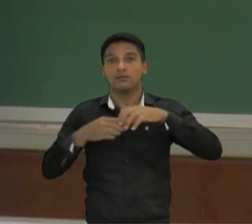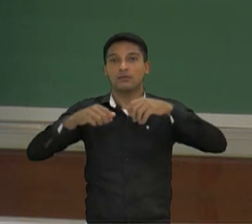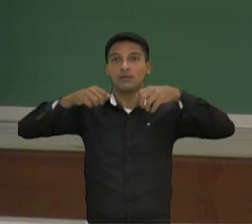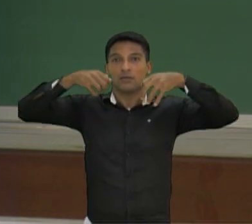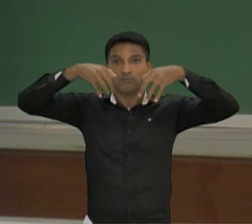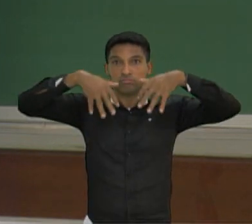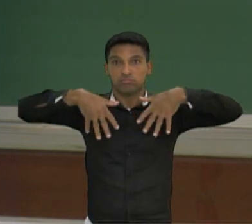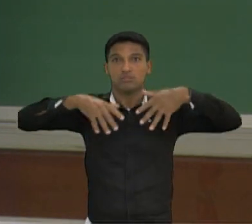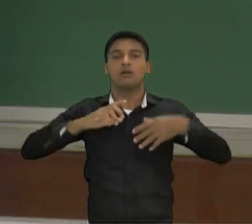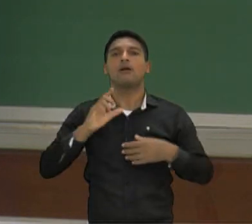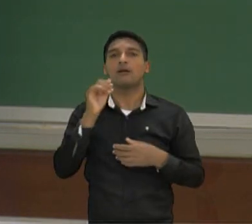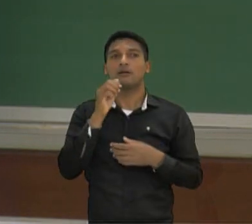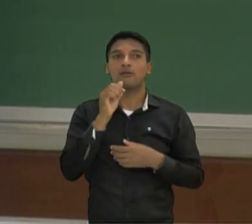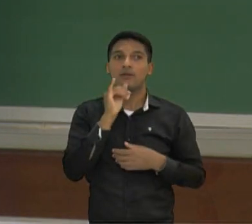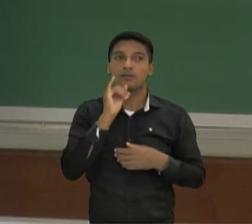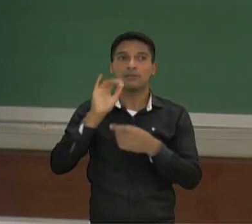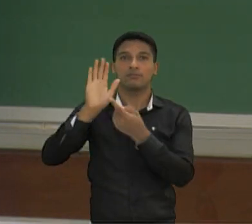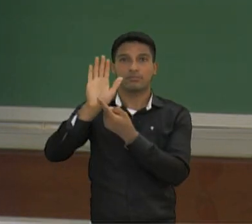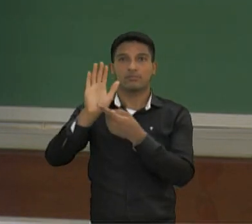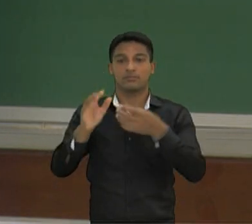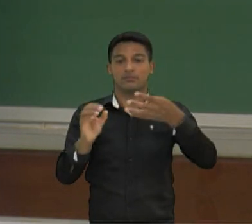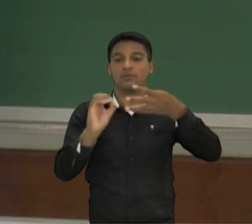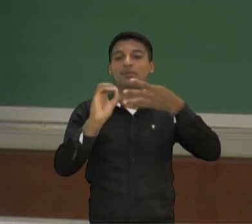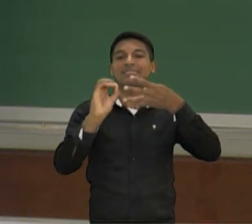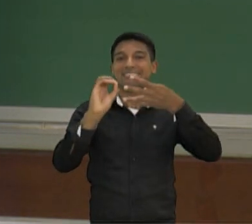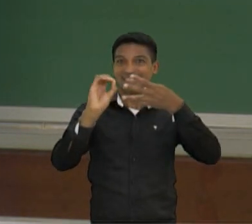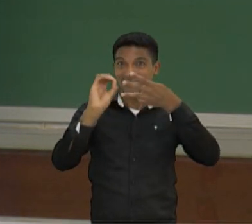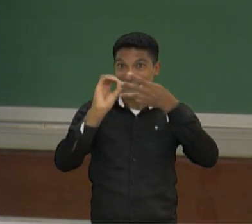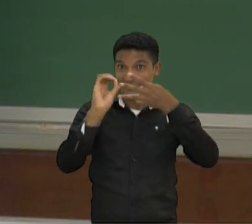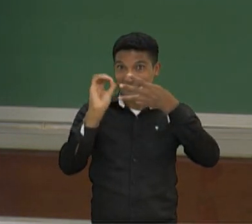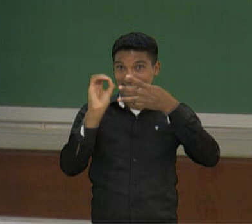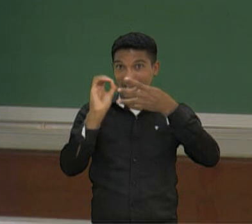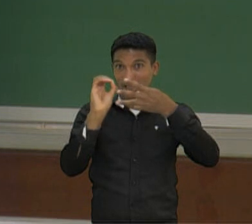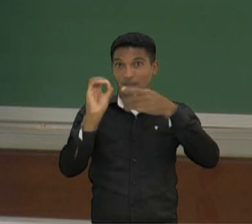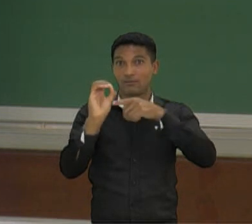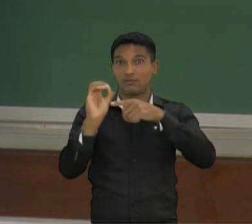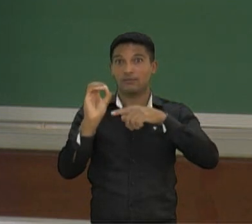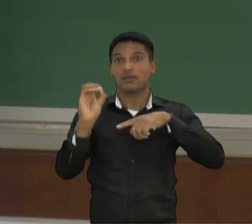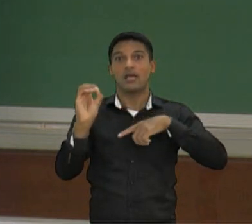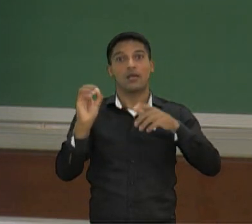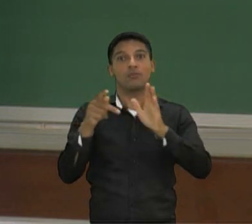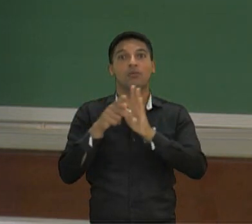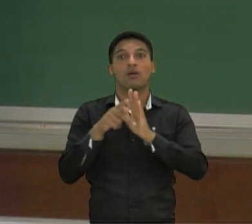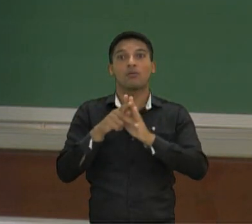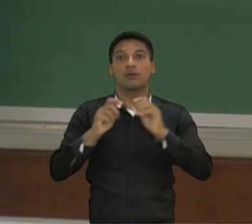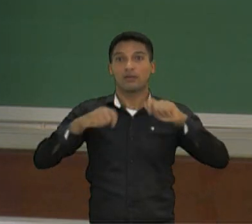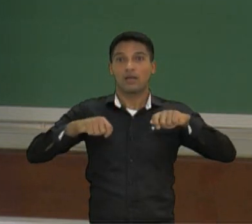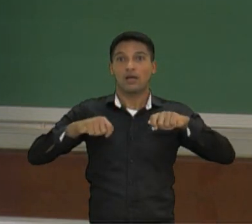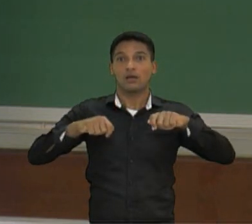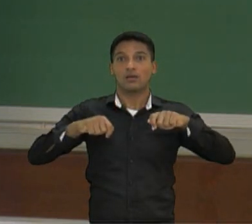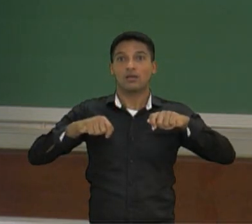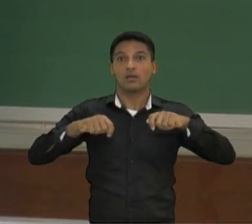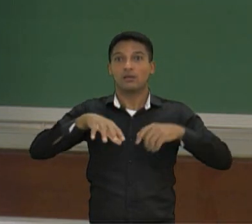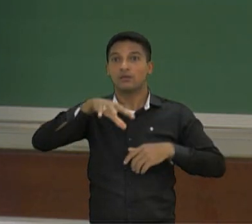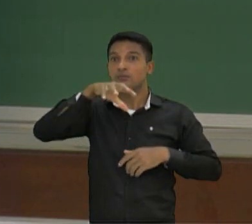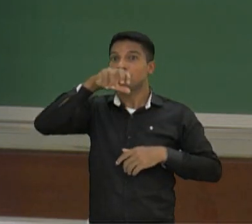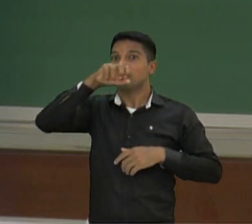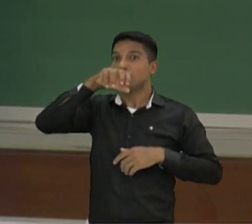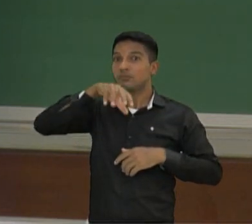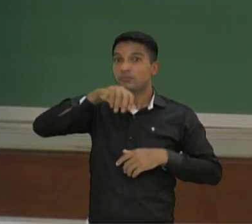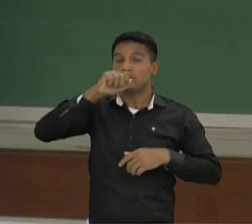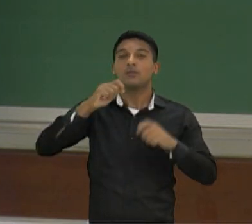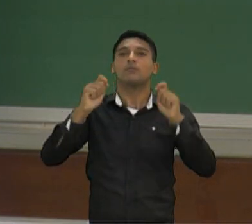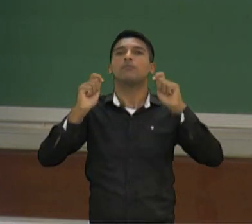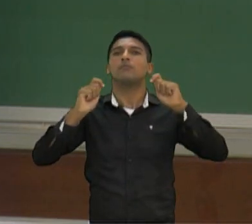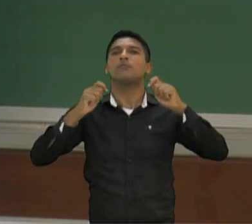que ela vai fazer a respiração celular, e para que ela faça a respiração celular, ela precisa de glicose e